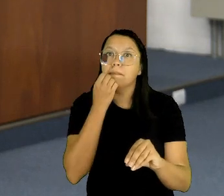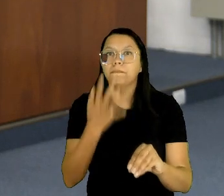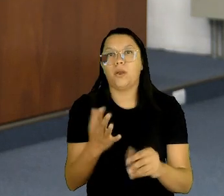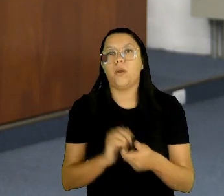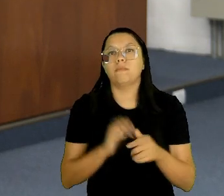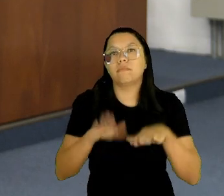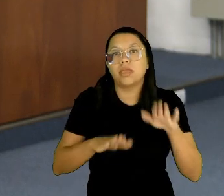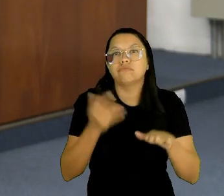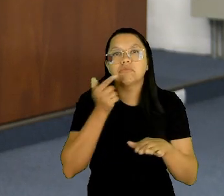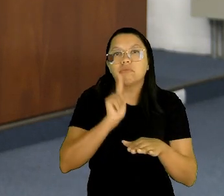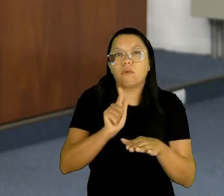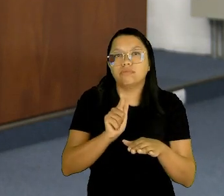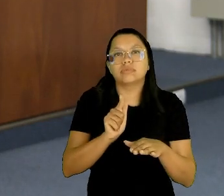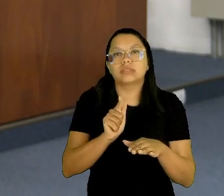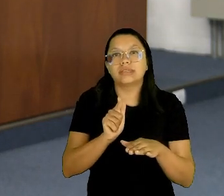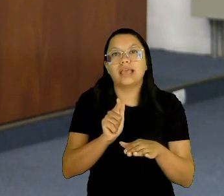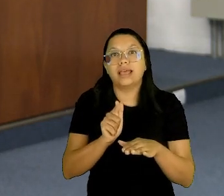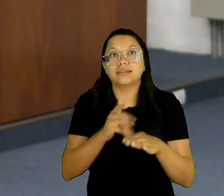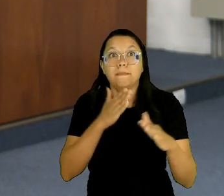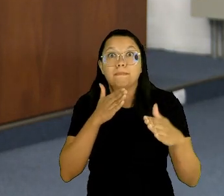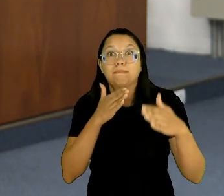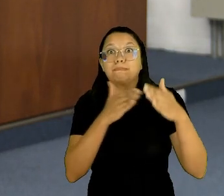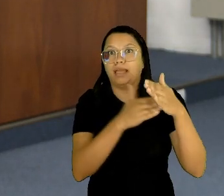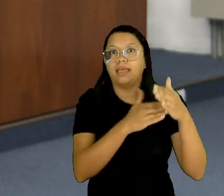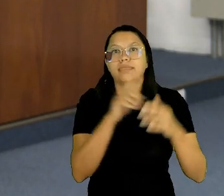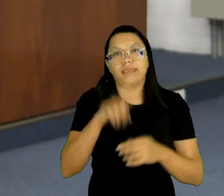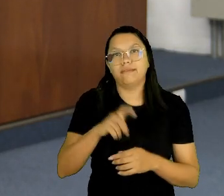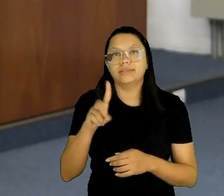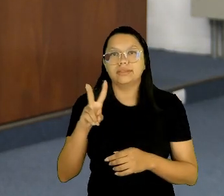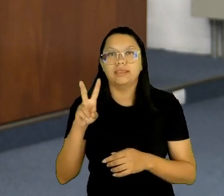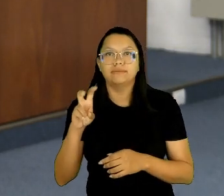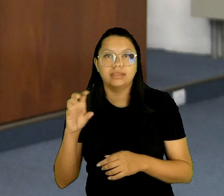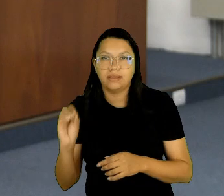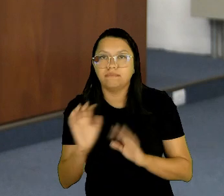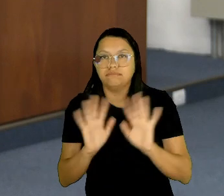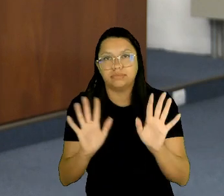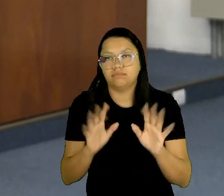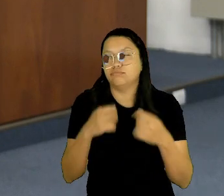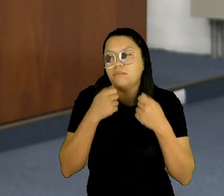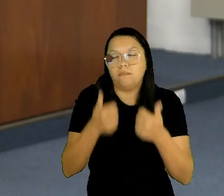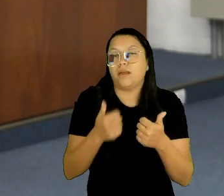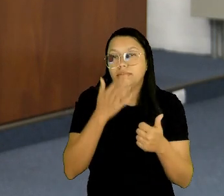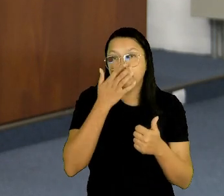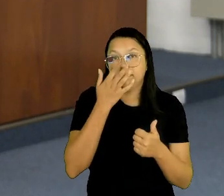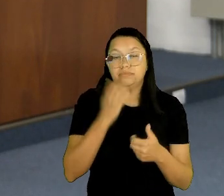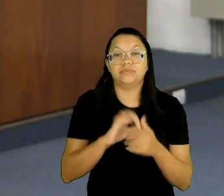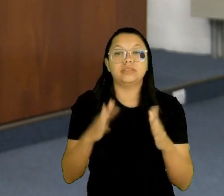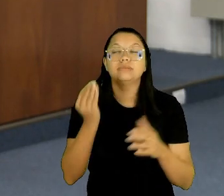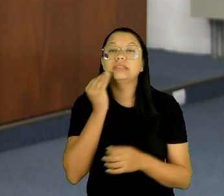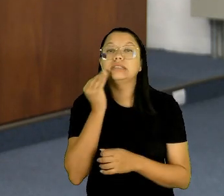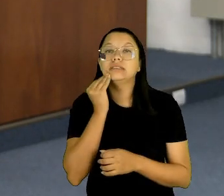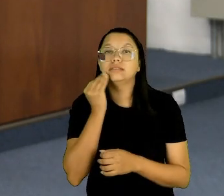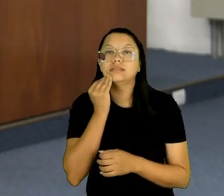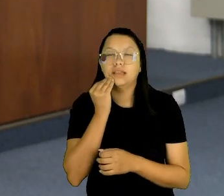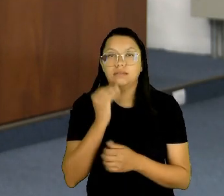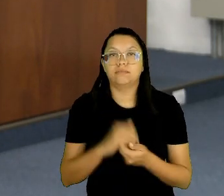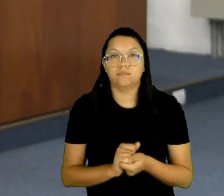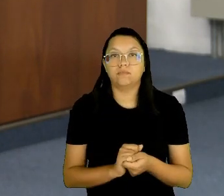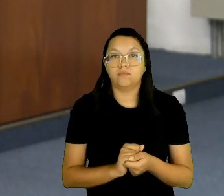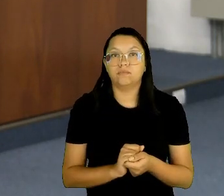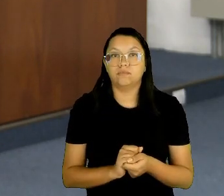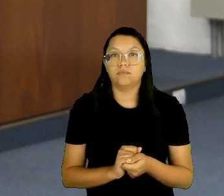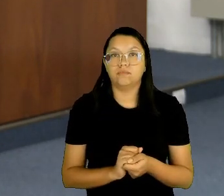dia é benéfica, mesmo que a gente não consiga atingir aquele mínimo que as sociedades acabam estimulando. Então tentar,